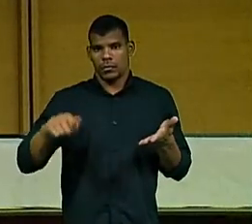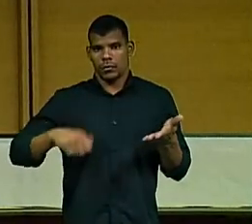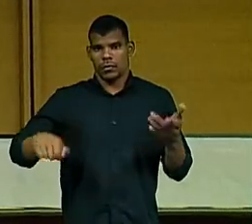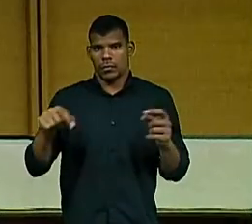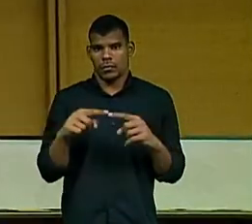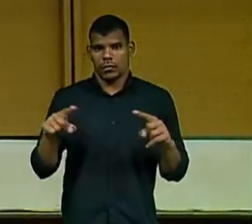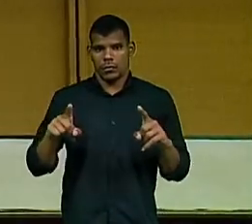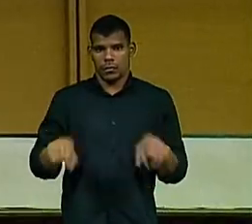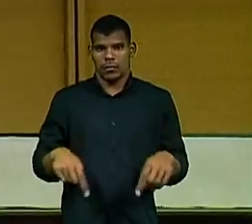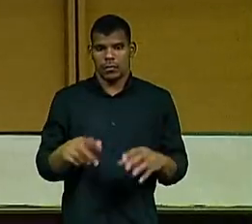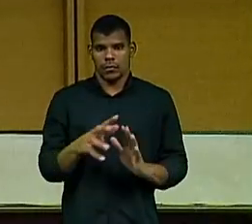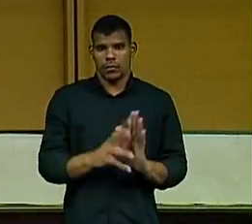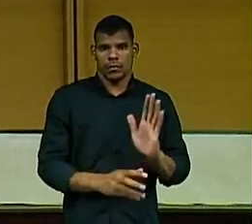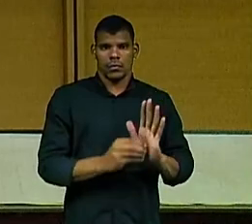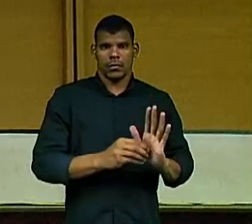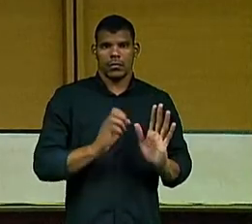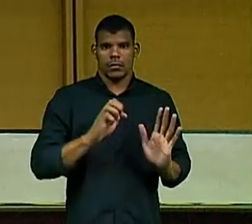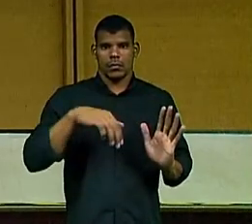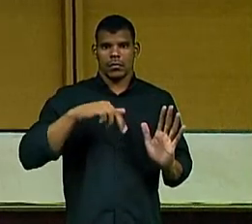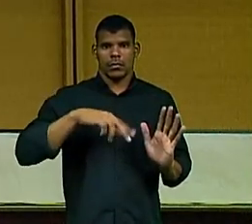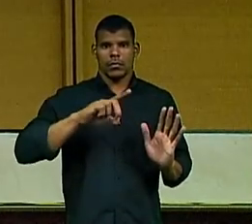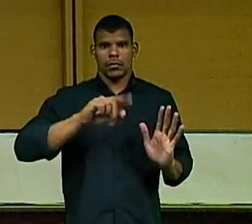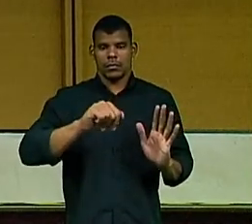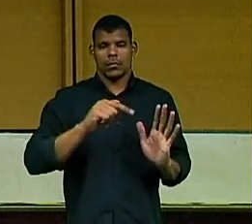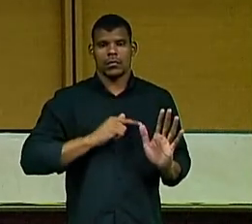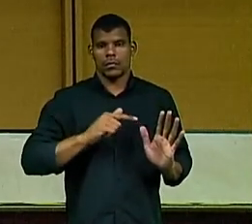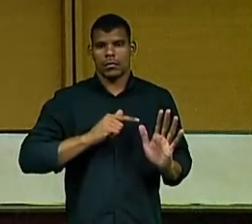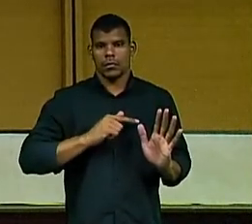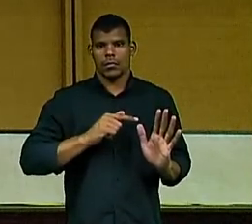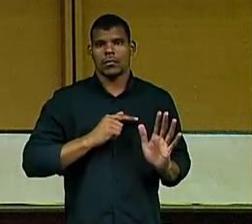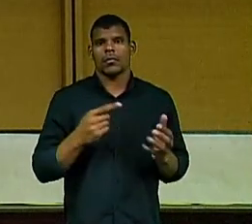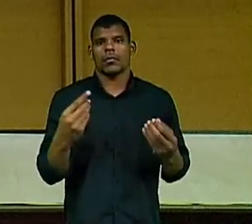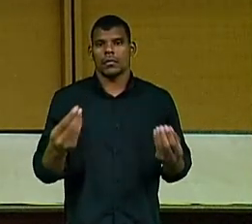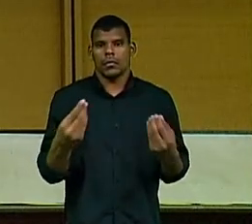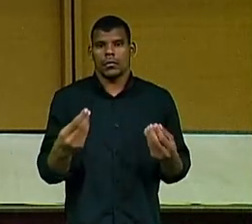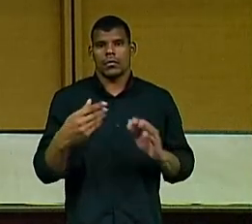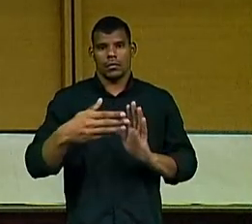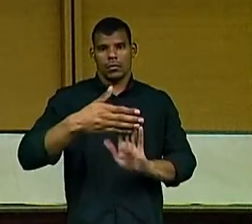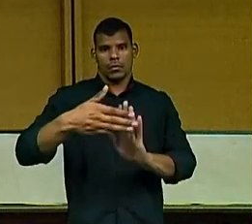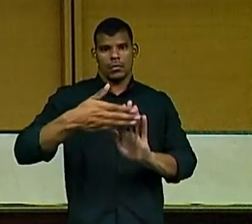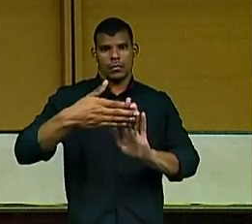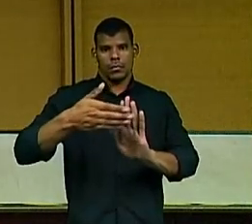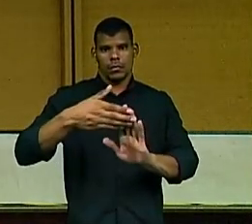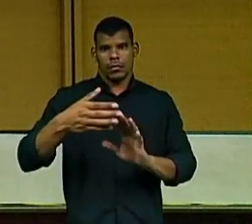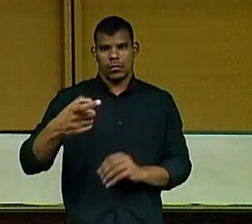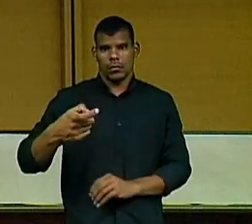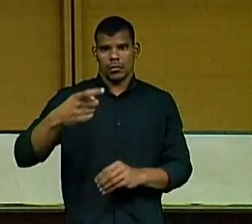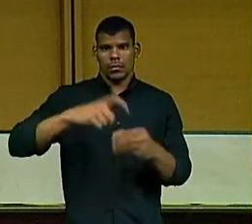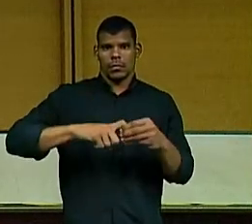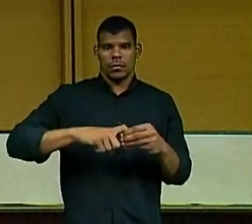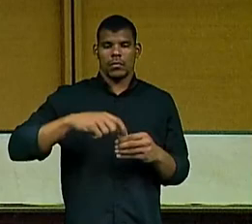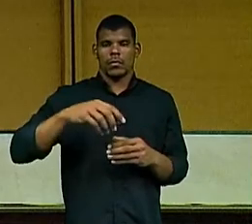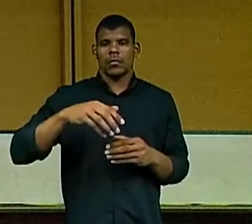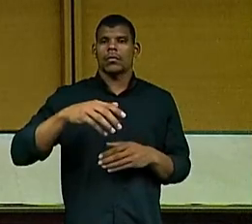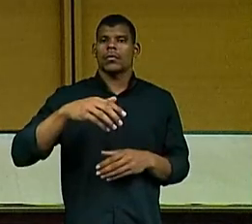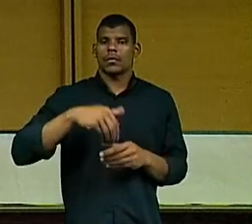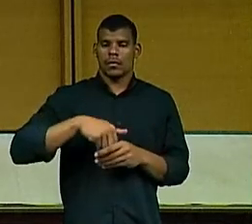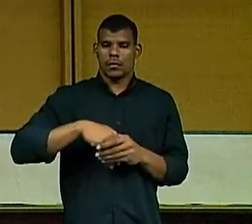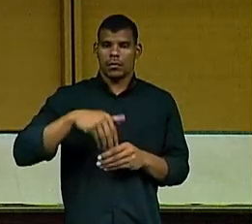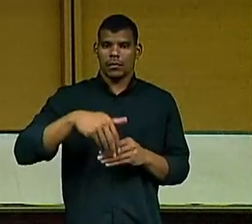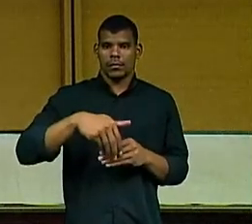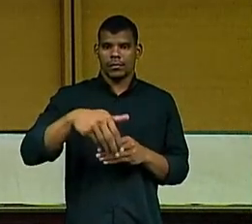de emenda parlamentar para propor o retorno da eleição direta para presidente do Brasil